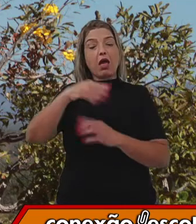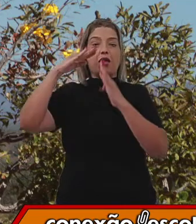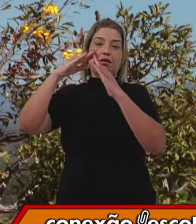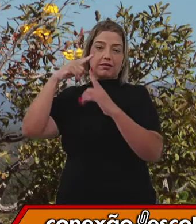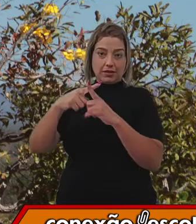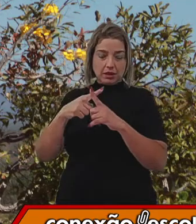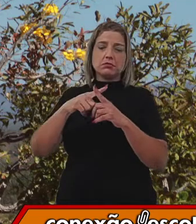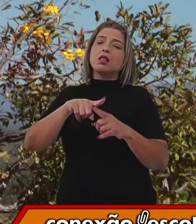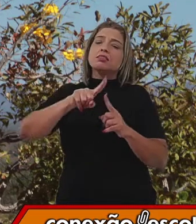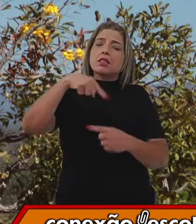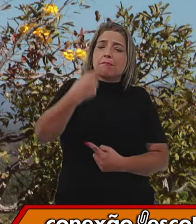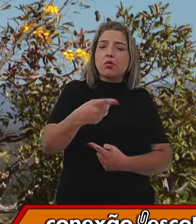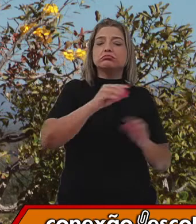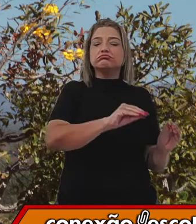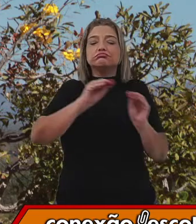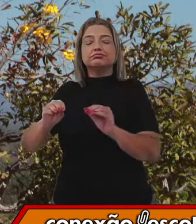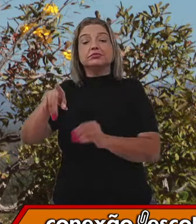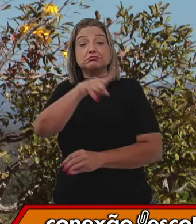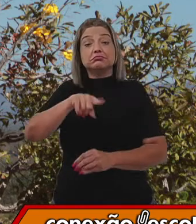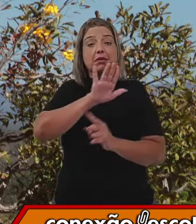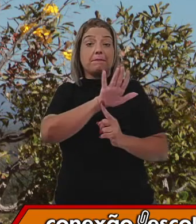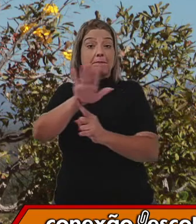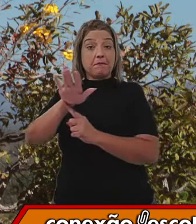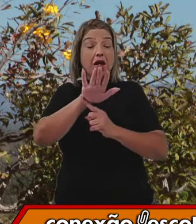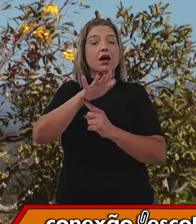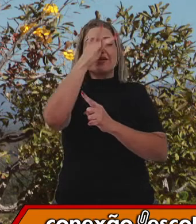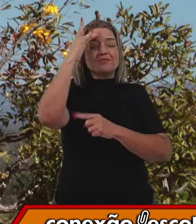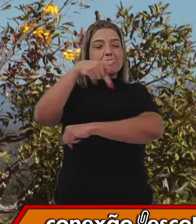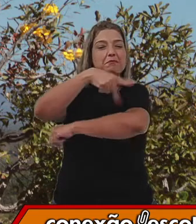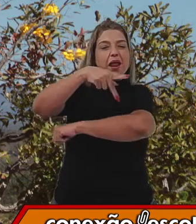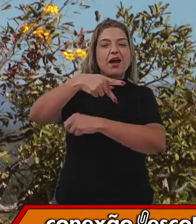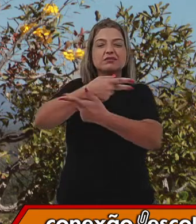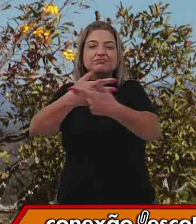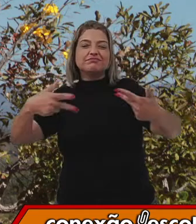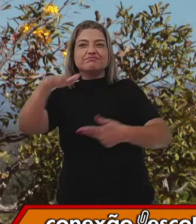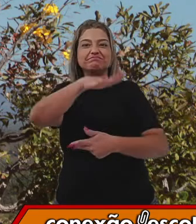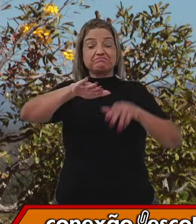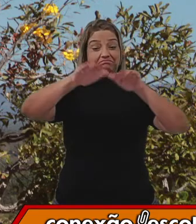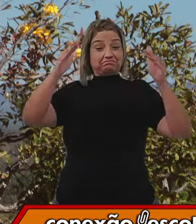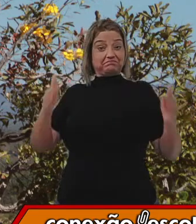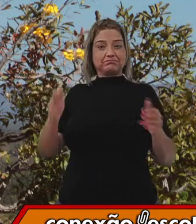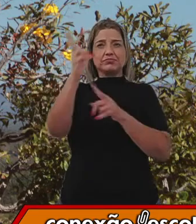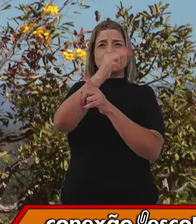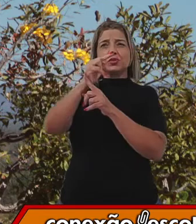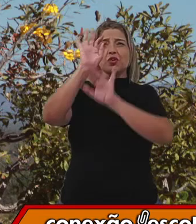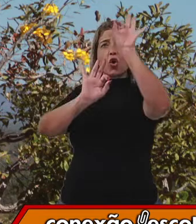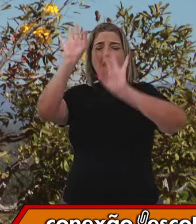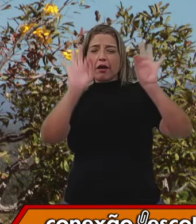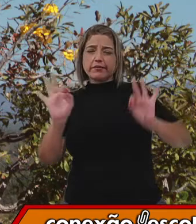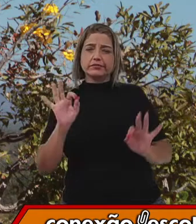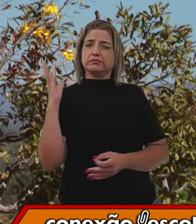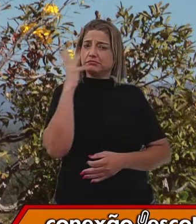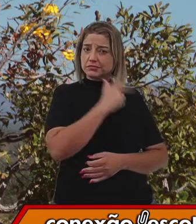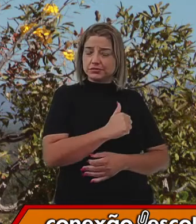Mais tarde, passaram a ser apresentadas ao ar livre, em cima de plataformas decoradas, ou